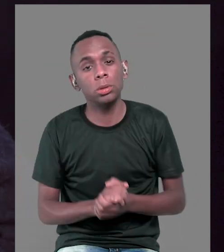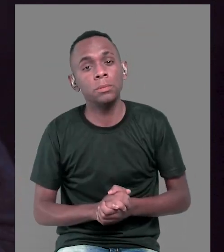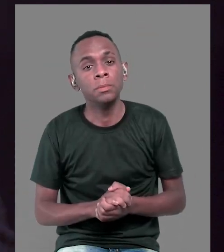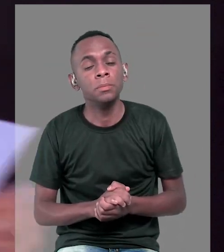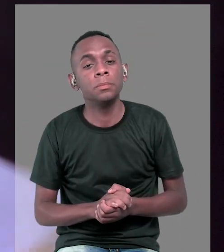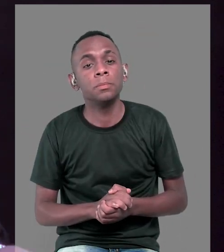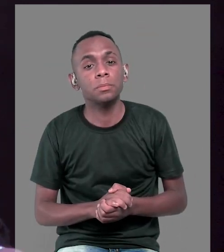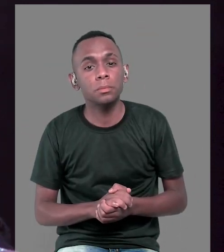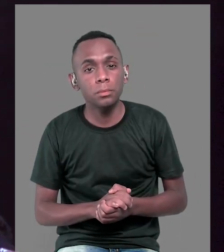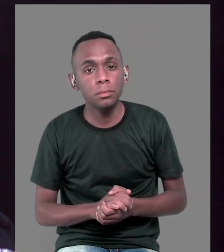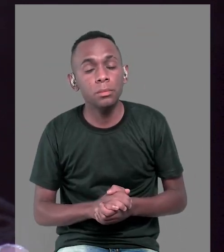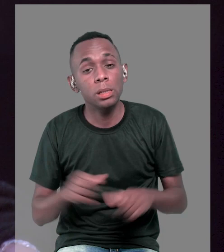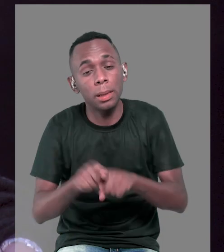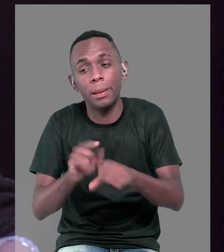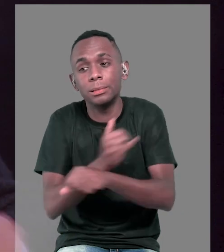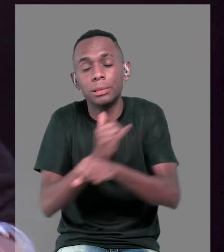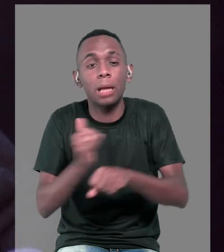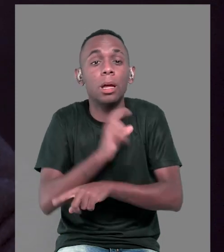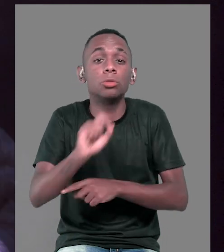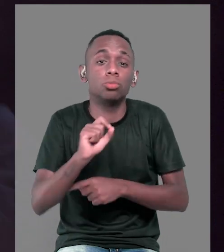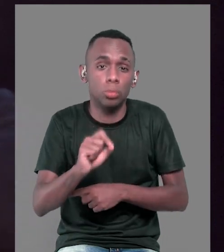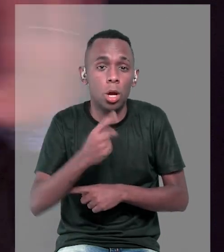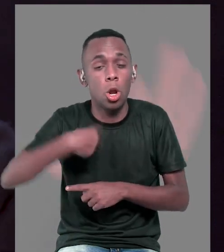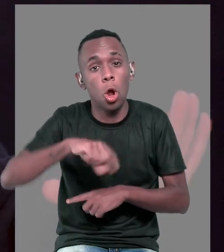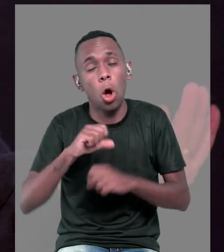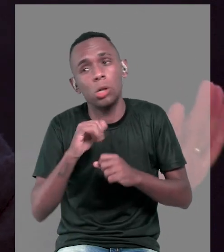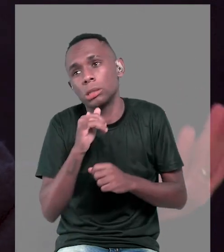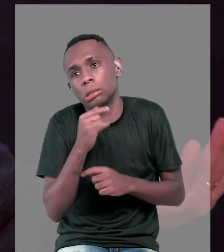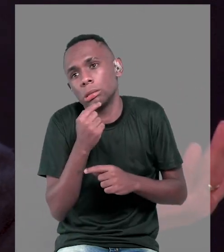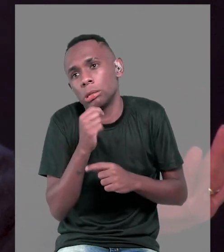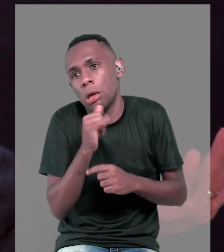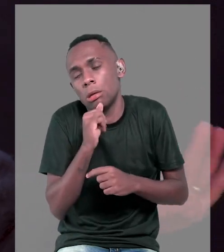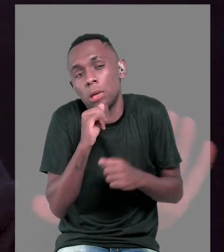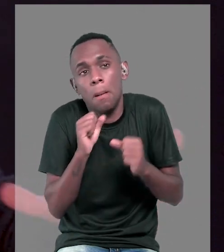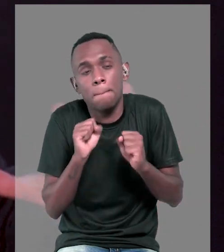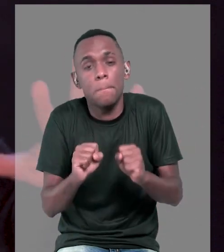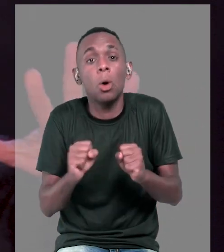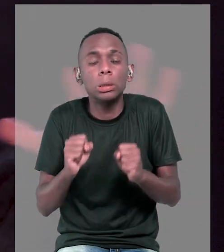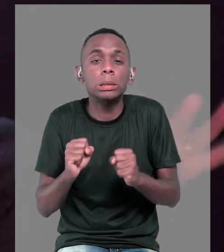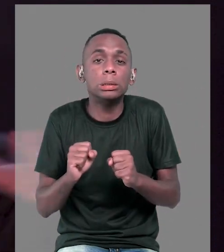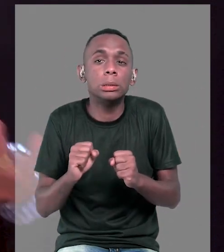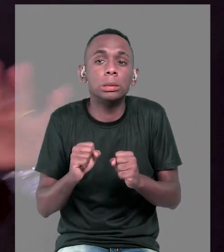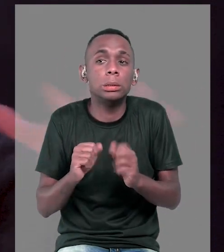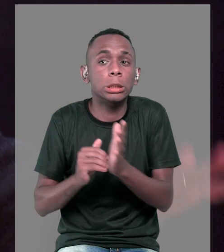De saída, nós podemos descartar a tentativa